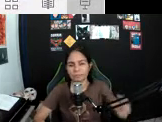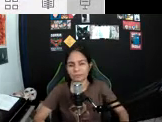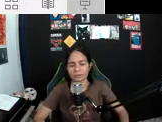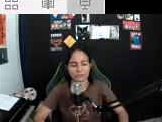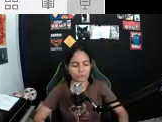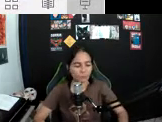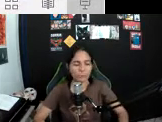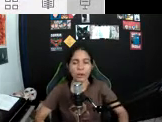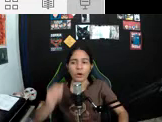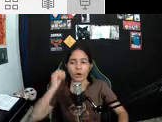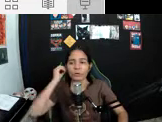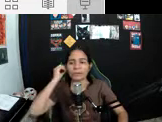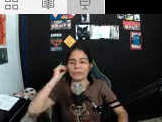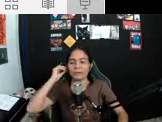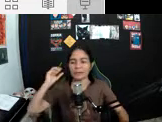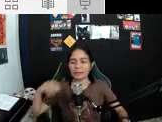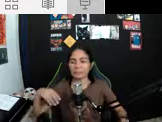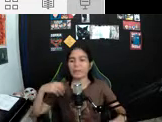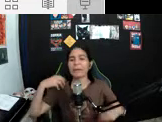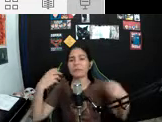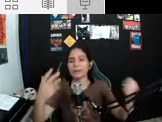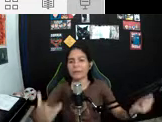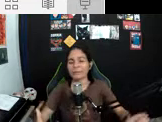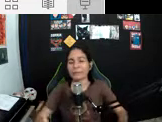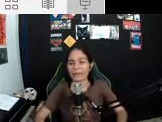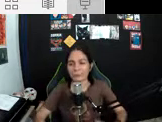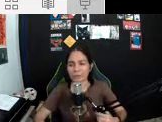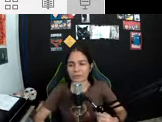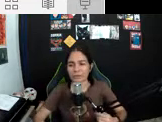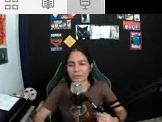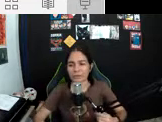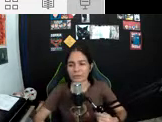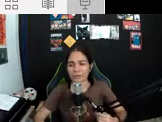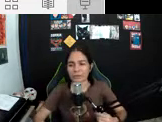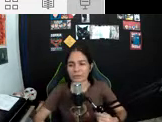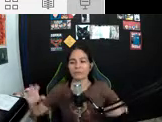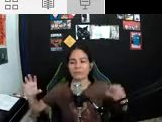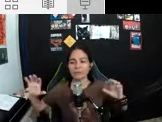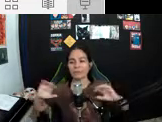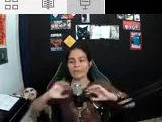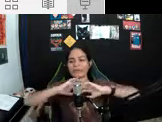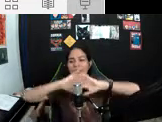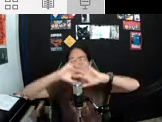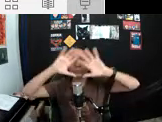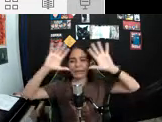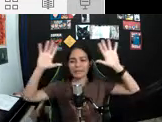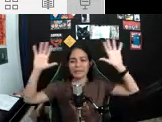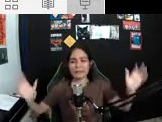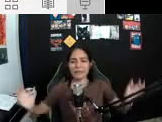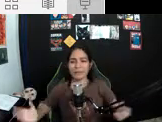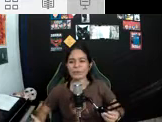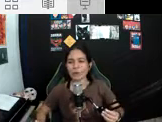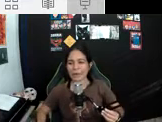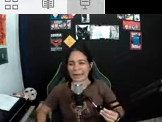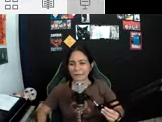interesse pessoal. Ou seja, você pega um determinado procedimento, você pega, deixa ele